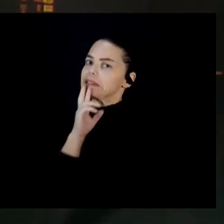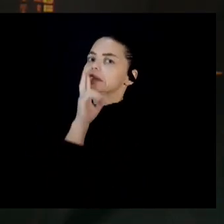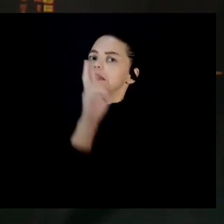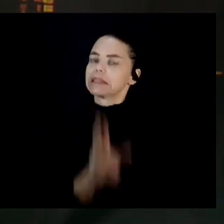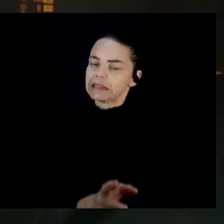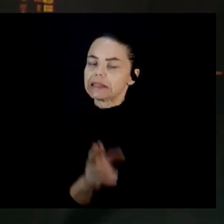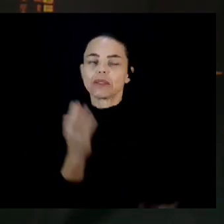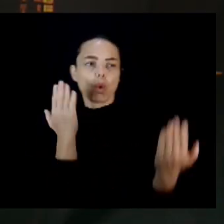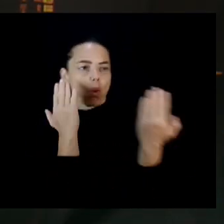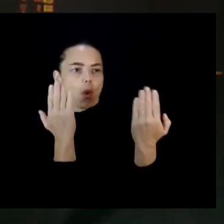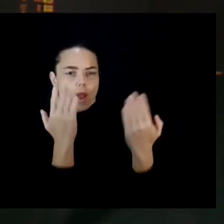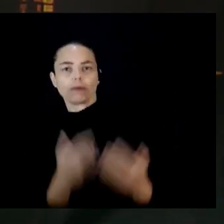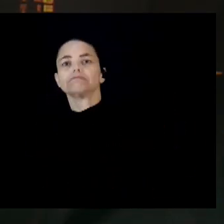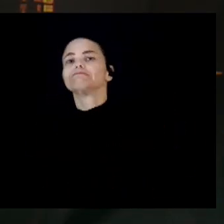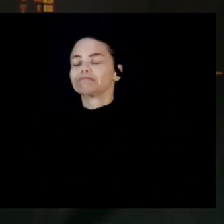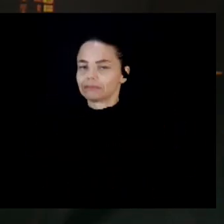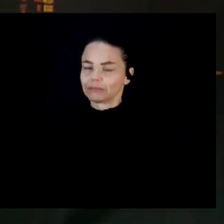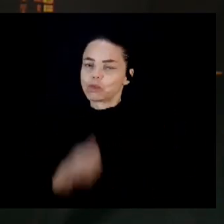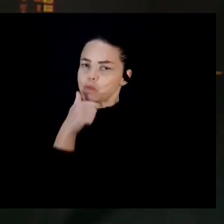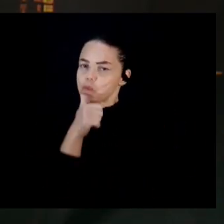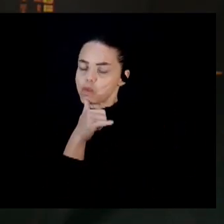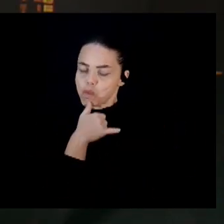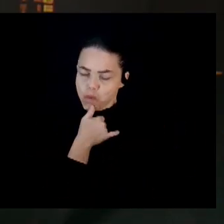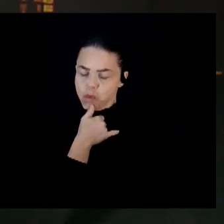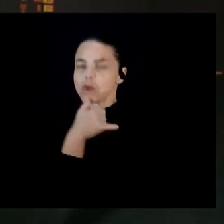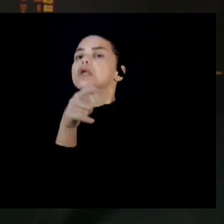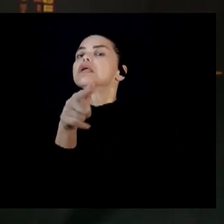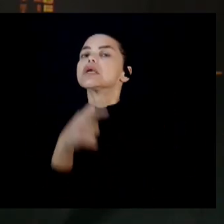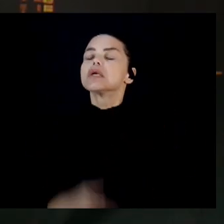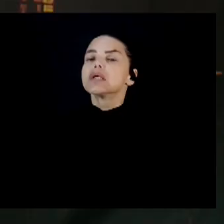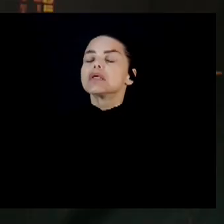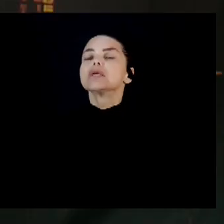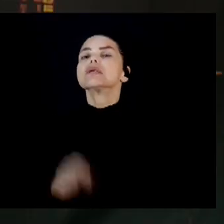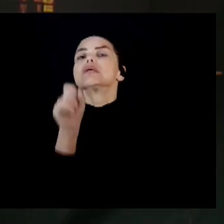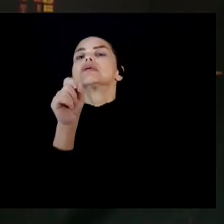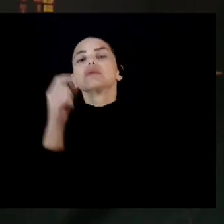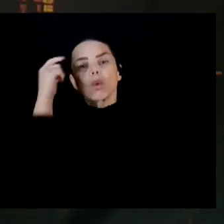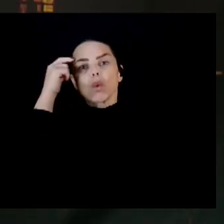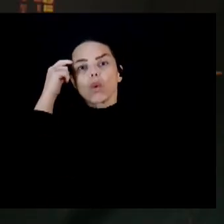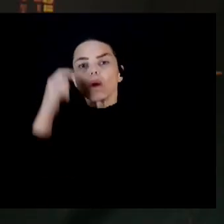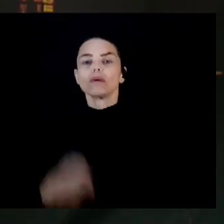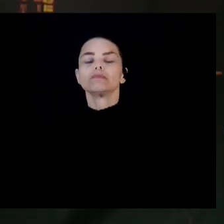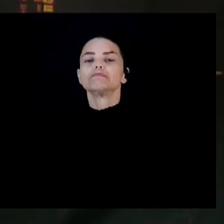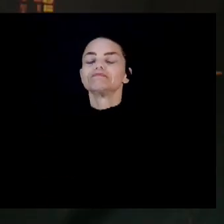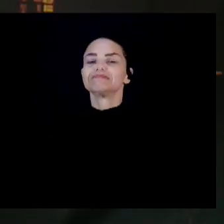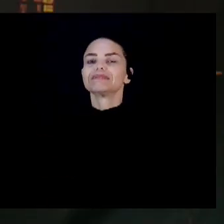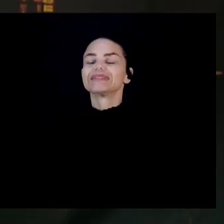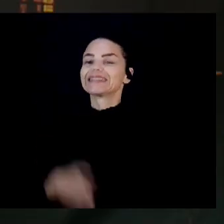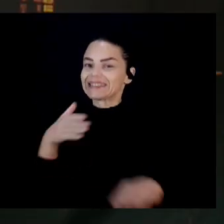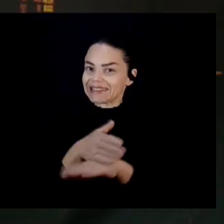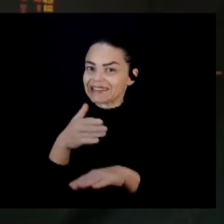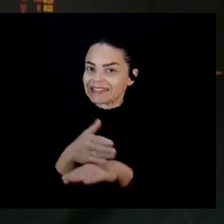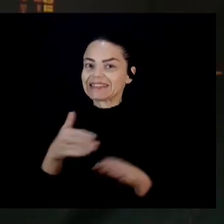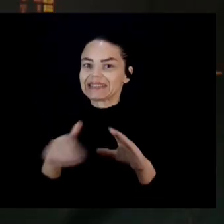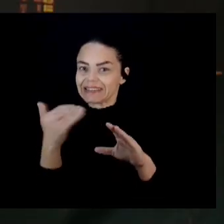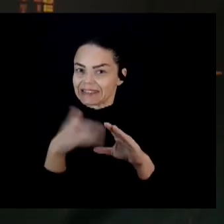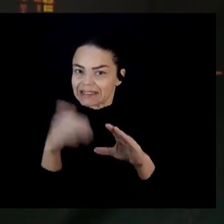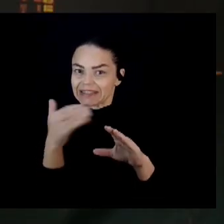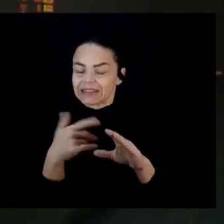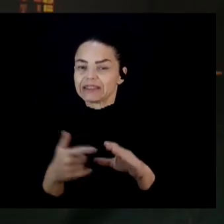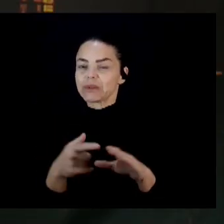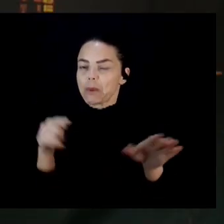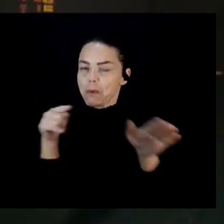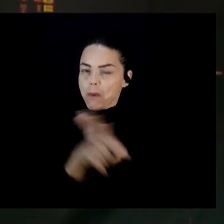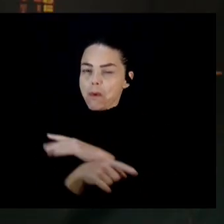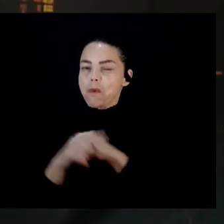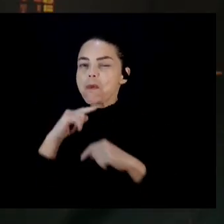haver frustrações. E você? O que você pensa sobre isso? Participe com a gente mandando a sua pergunta para o WhatsApp